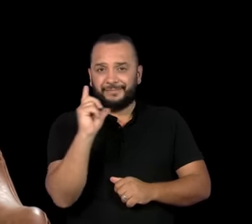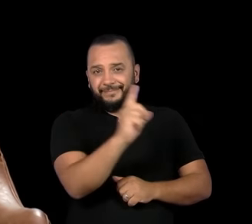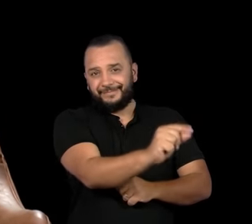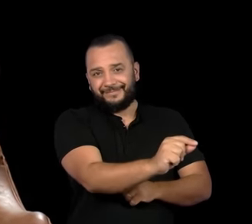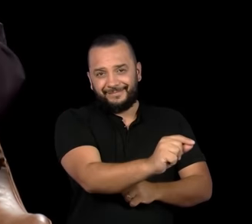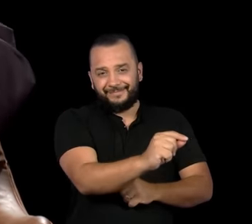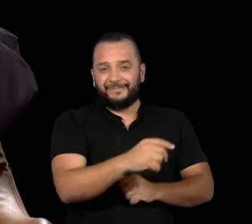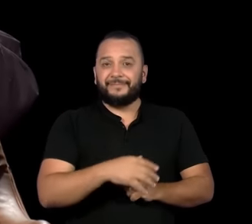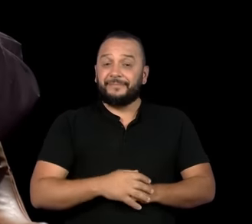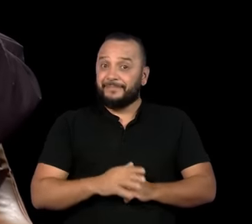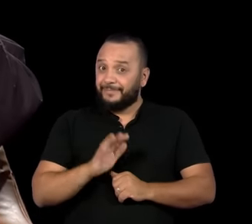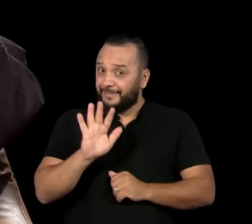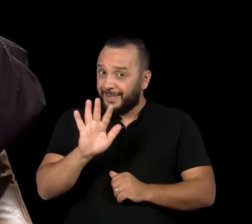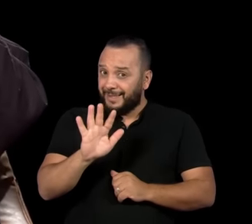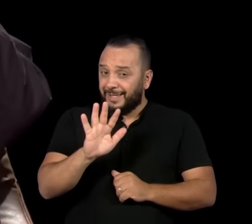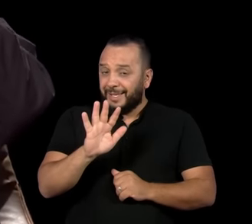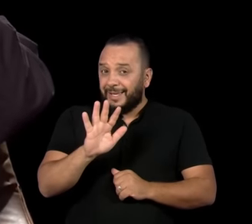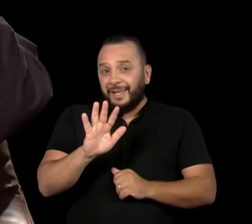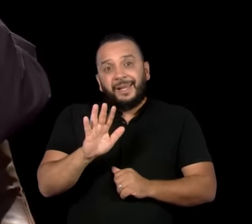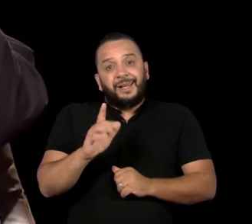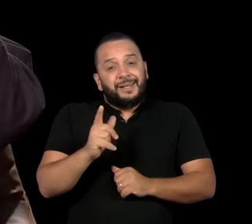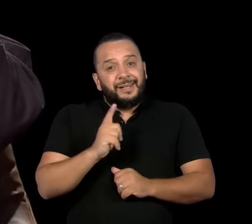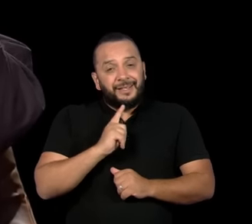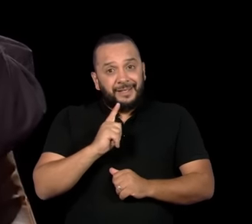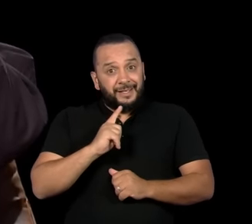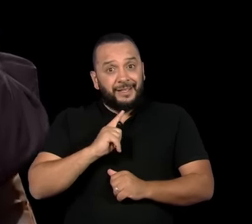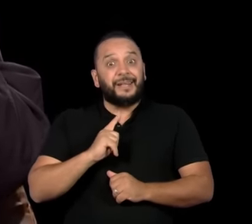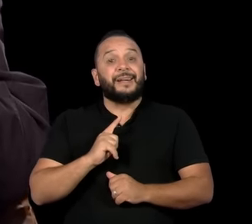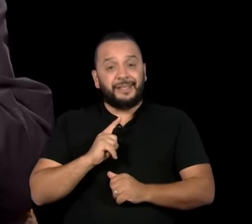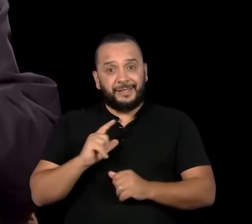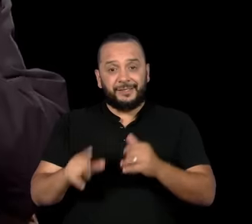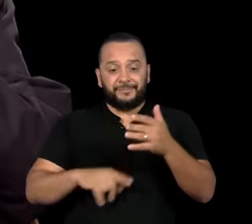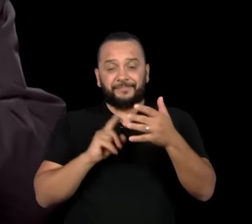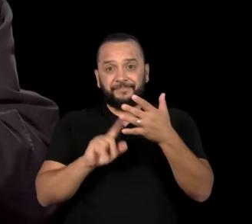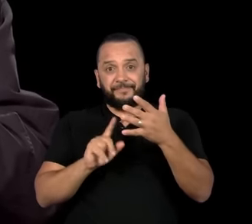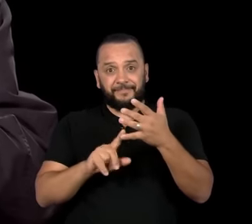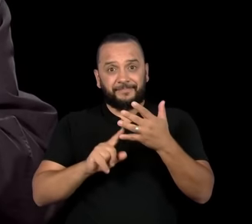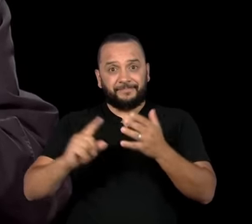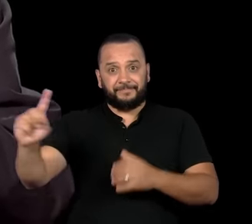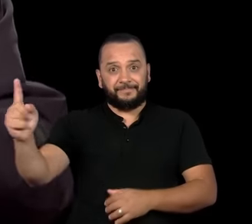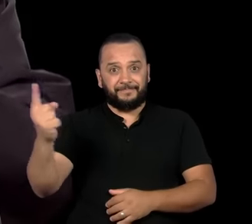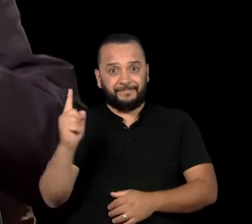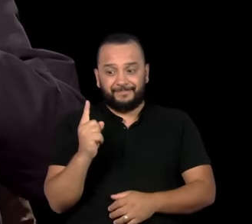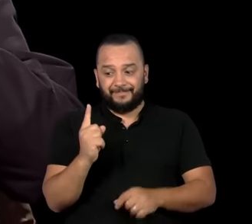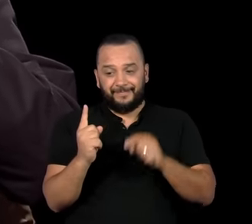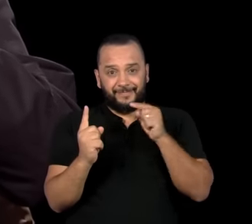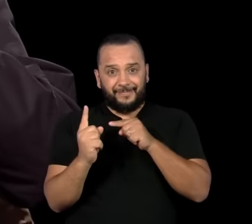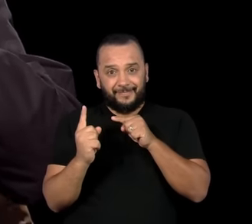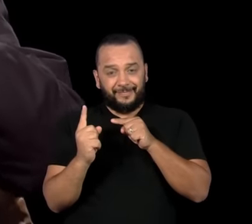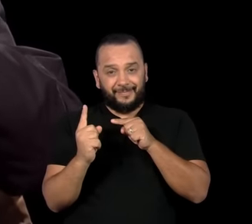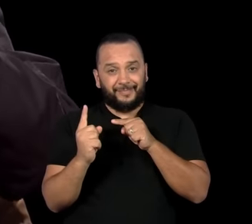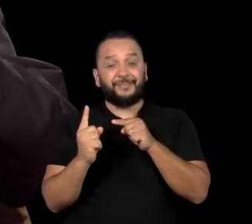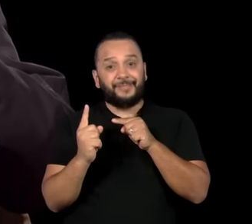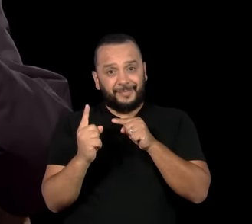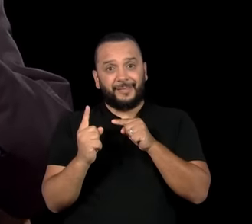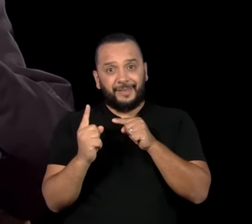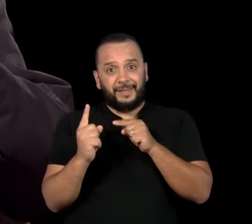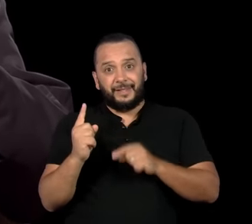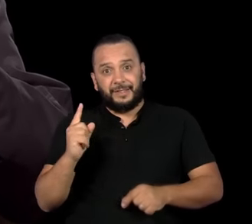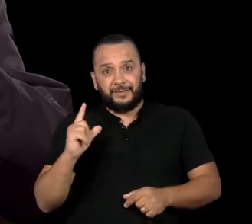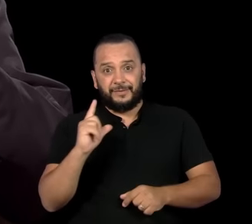vão. Mas existem aquelas que vêm e depois se